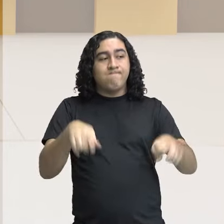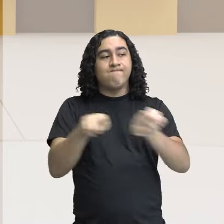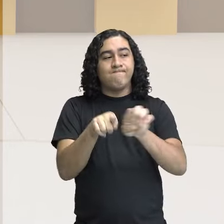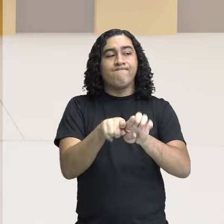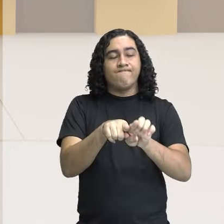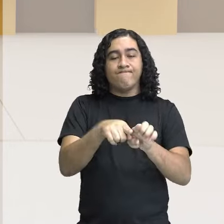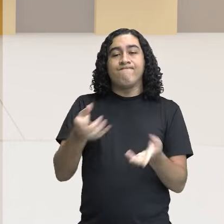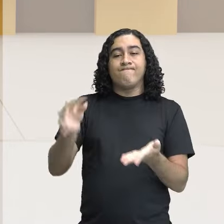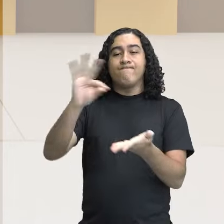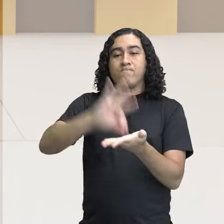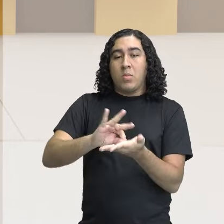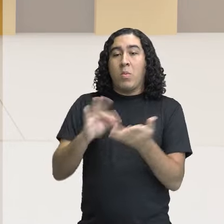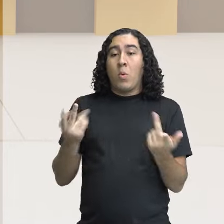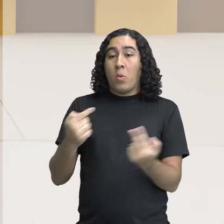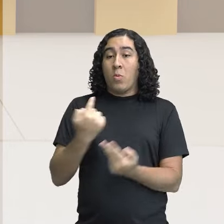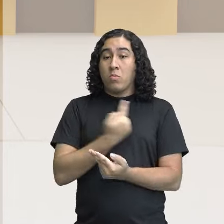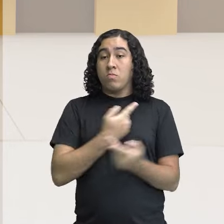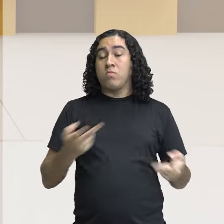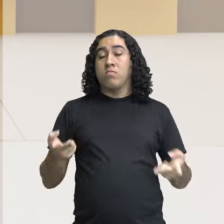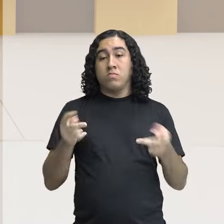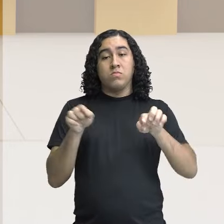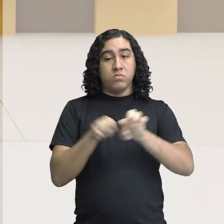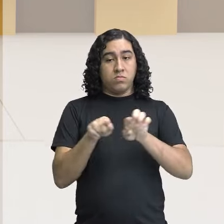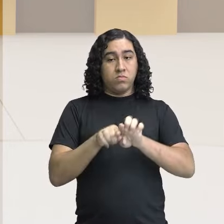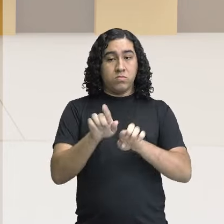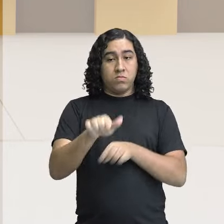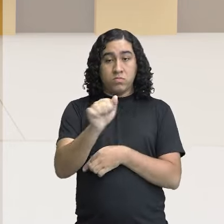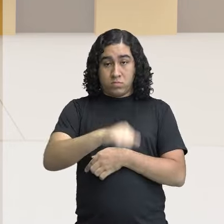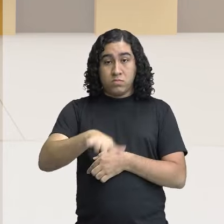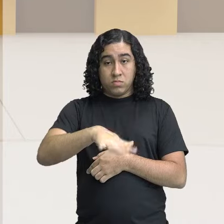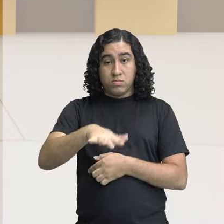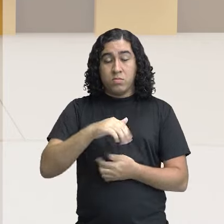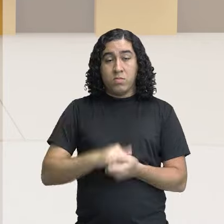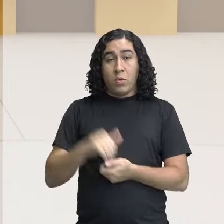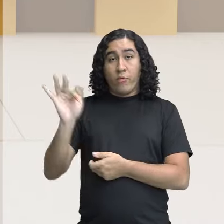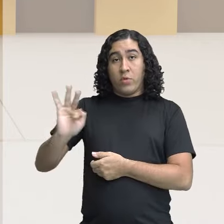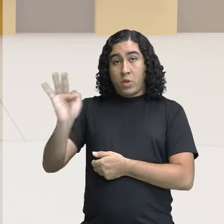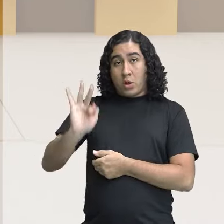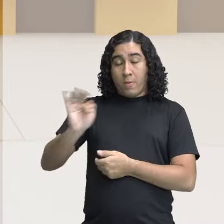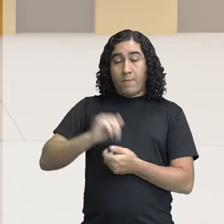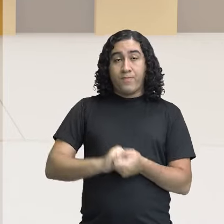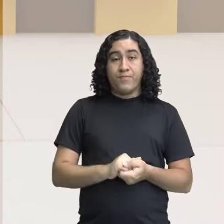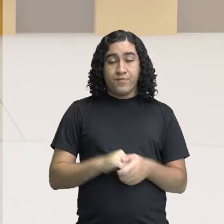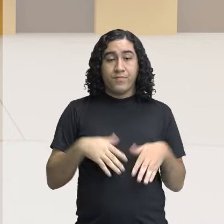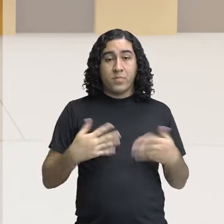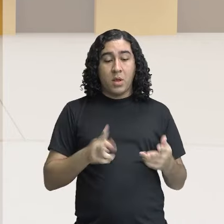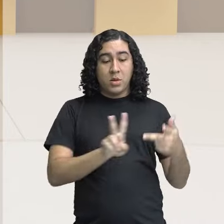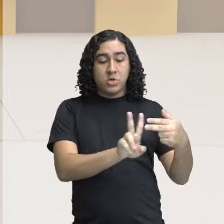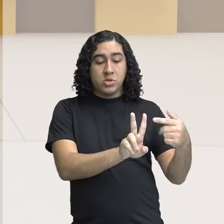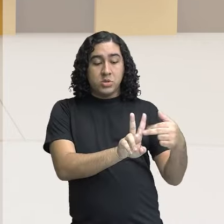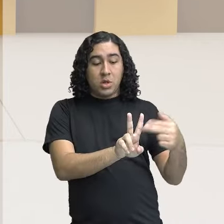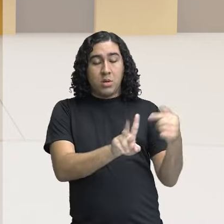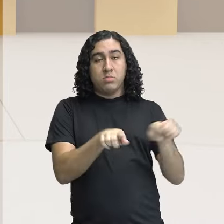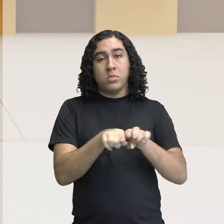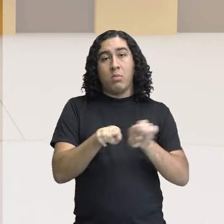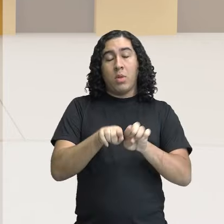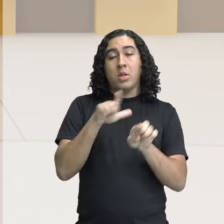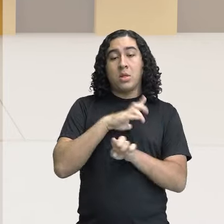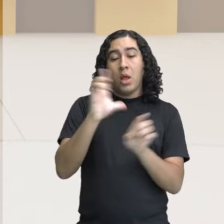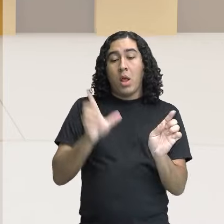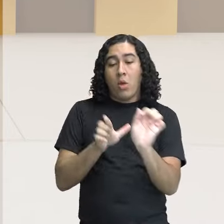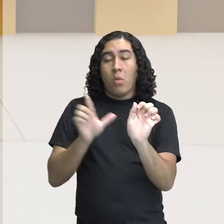assim como a gente observou outro, sobre as unidades de conservações federais, as terras indígenas, gente, também vai estar muito